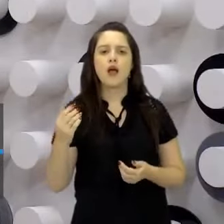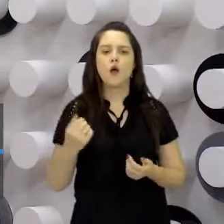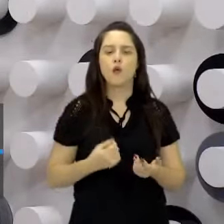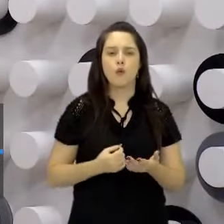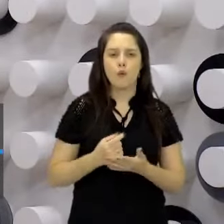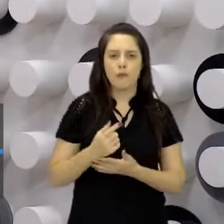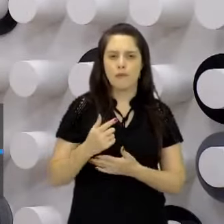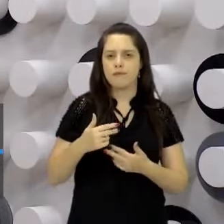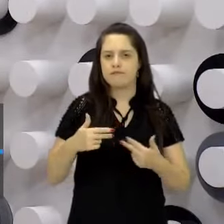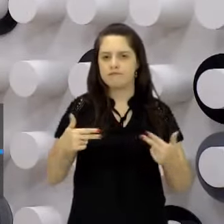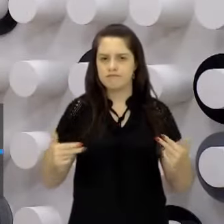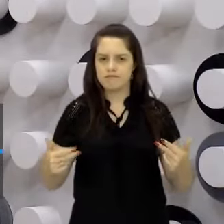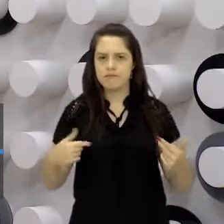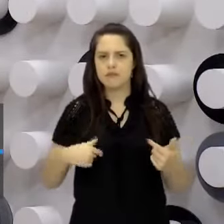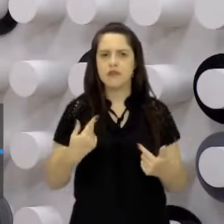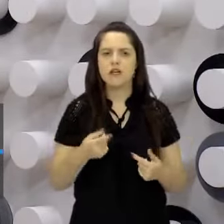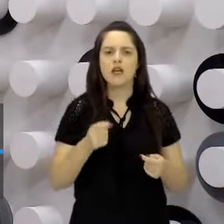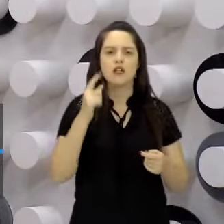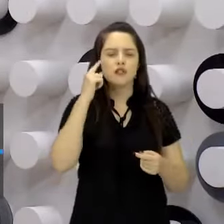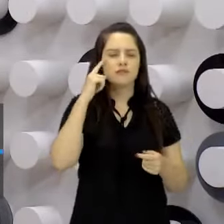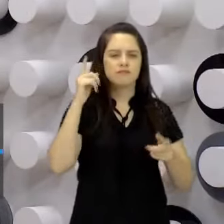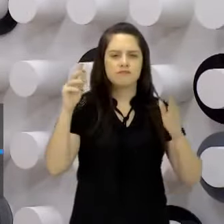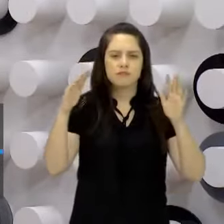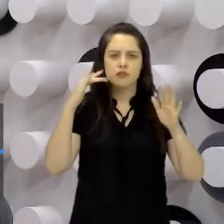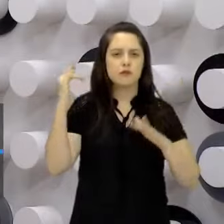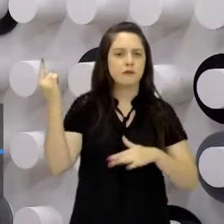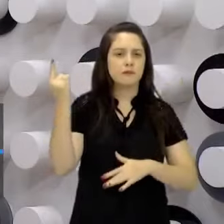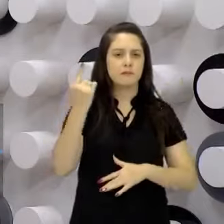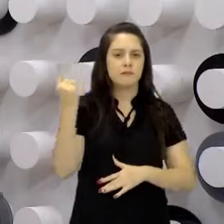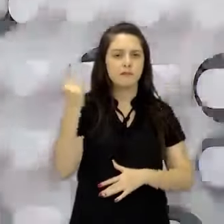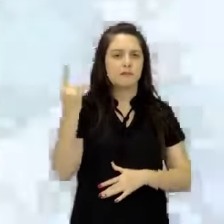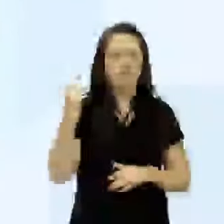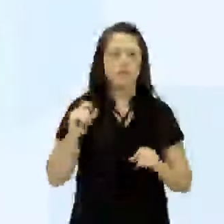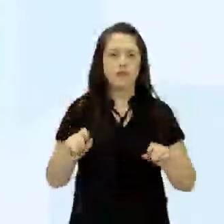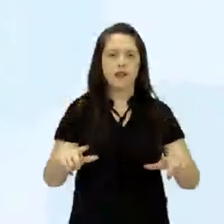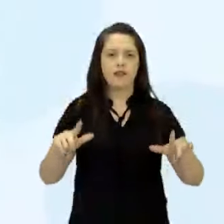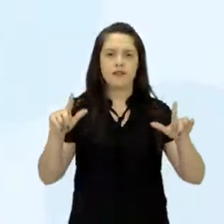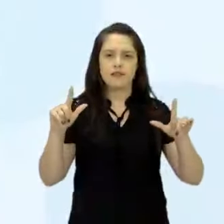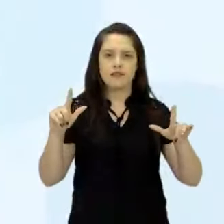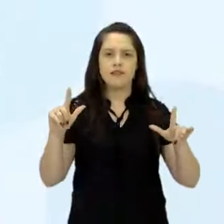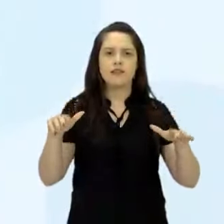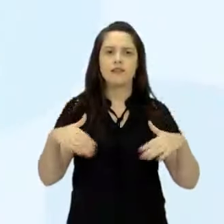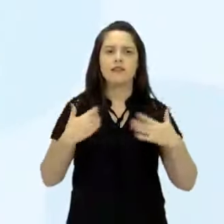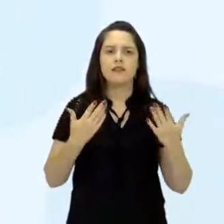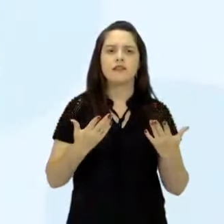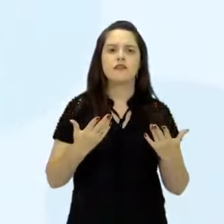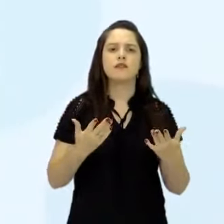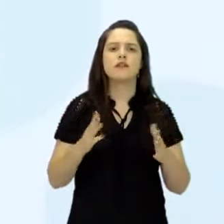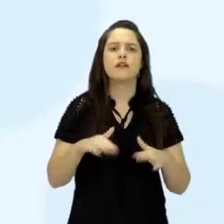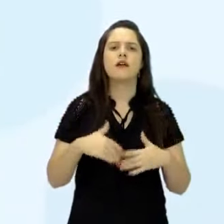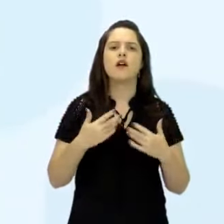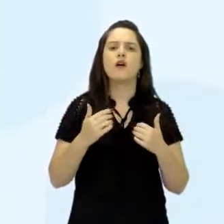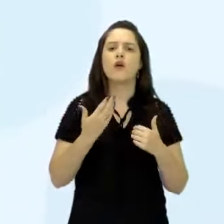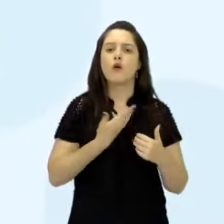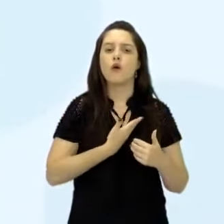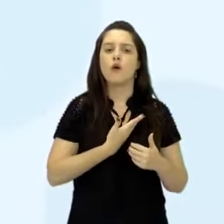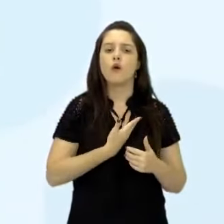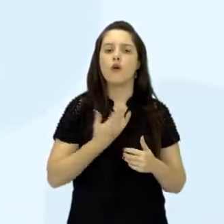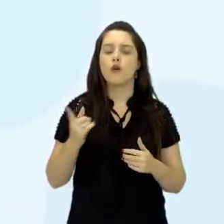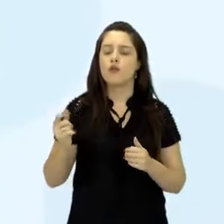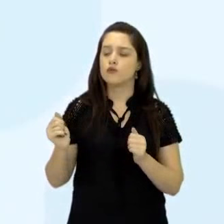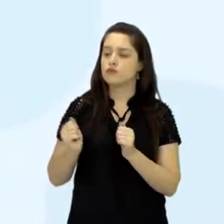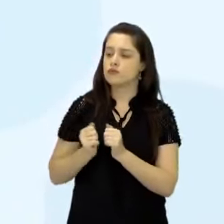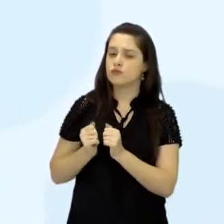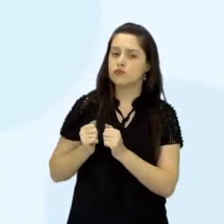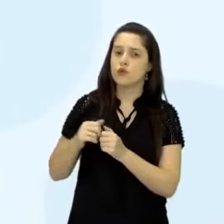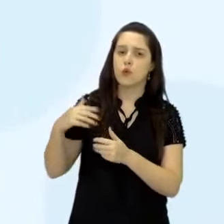tá certo, pessoal? E o que que a gente tem que pensar primeiramente na tela para vocês? Olha, que tal criar um companheiro que esteja com